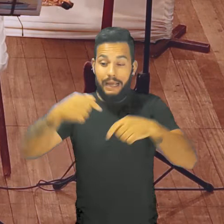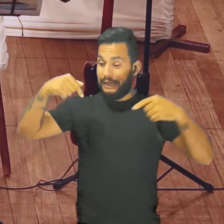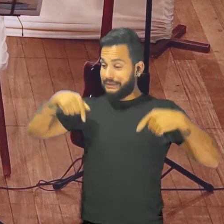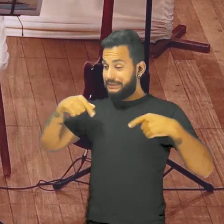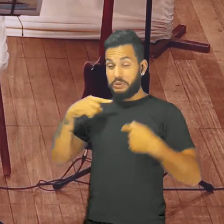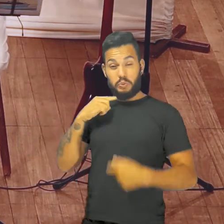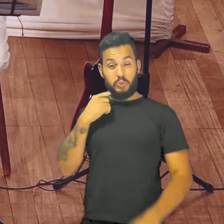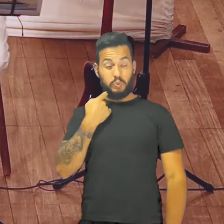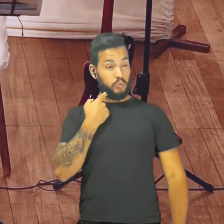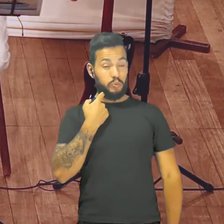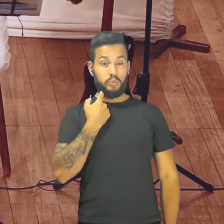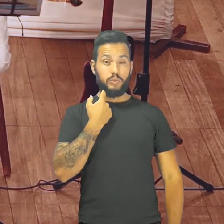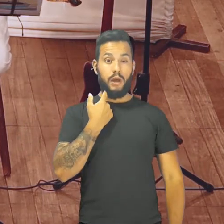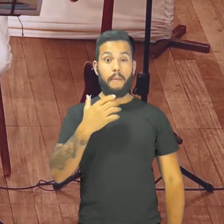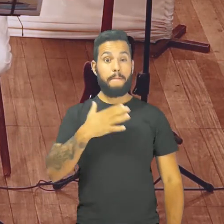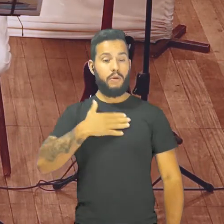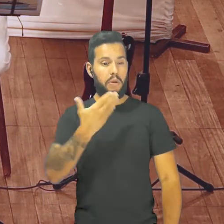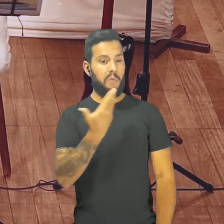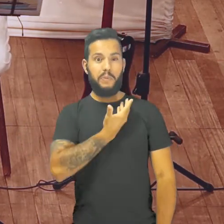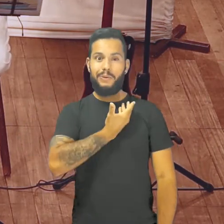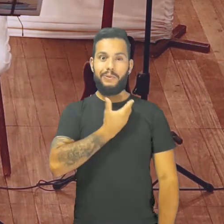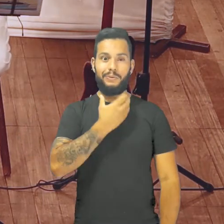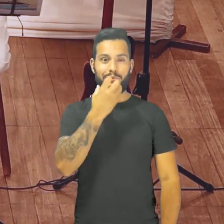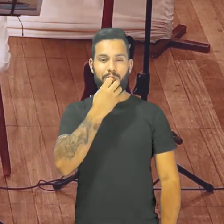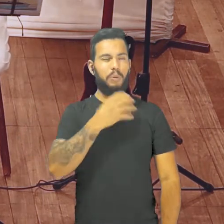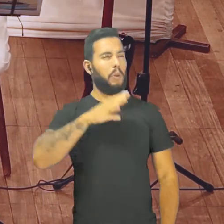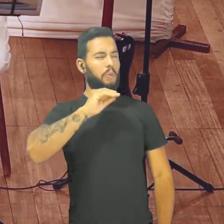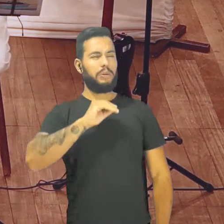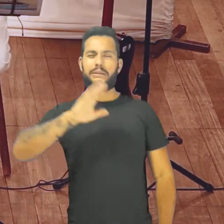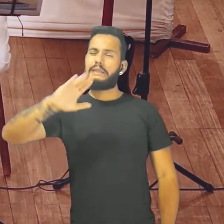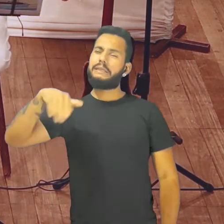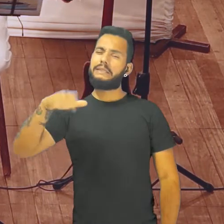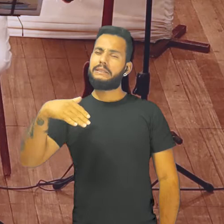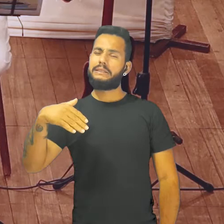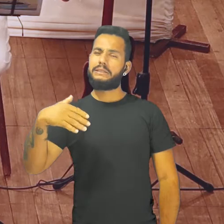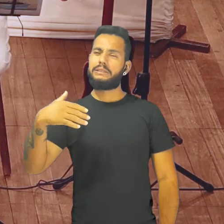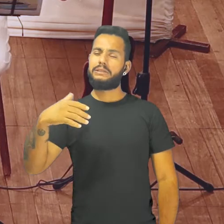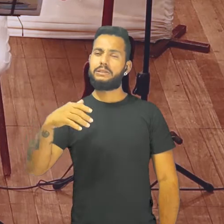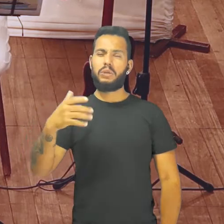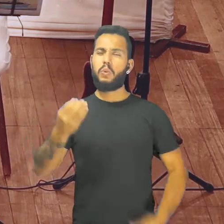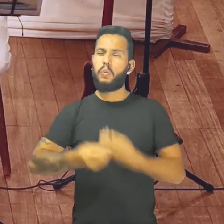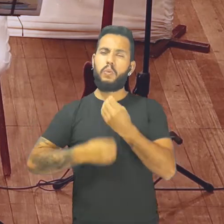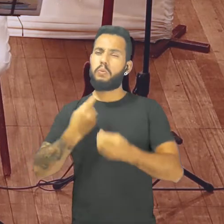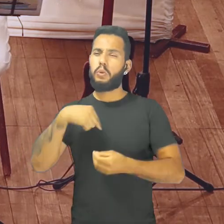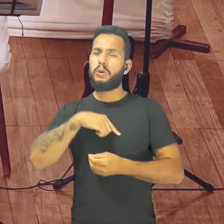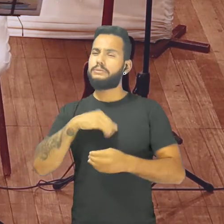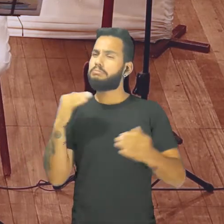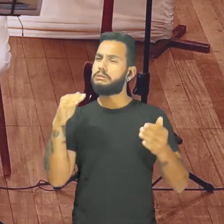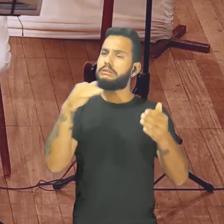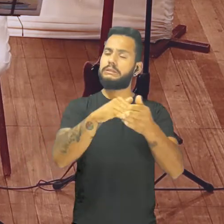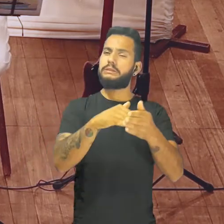aí o meu amigo Timão já foi dizendo: vum, vum, vum. Senhor Guaraná, como poderemos chegar até lá? Ao que o